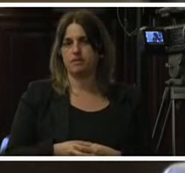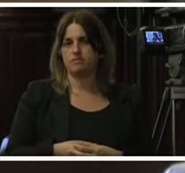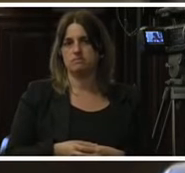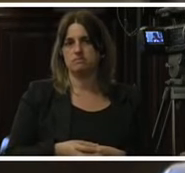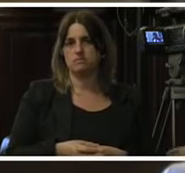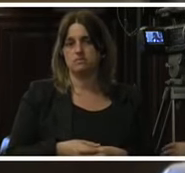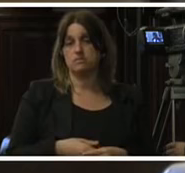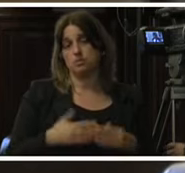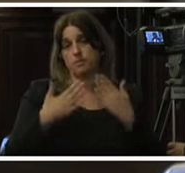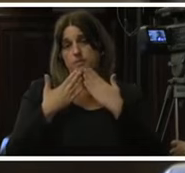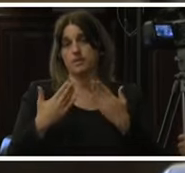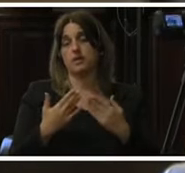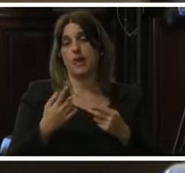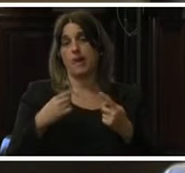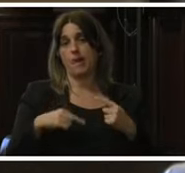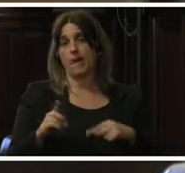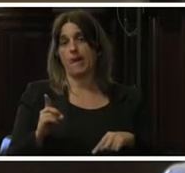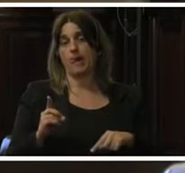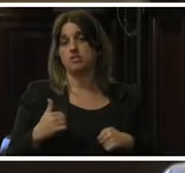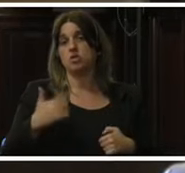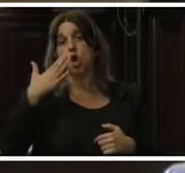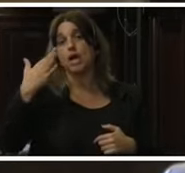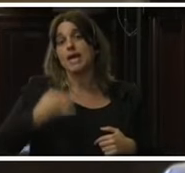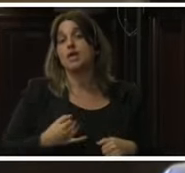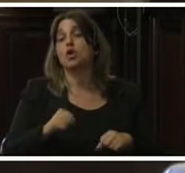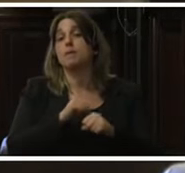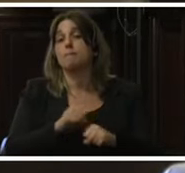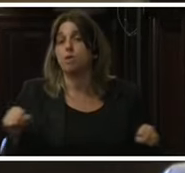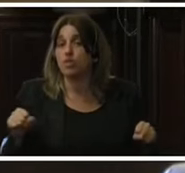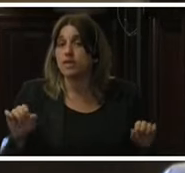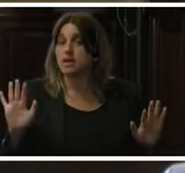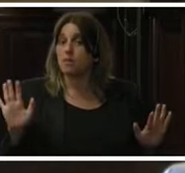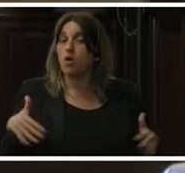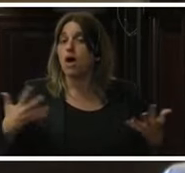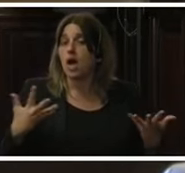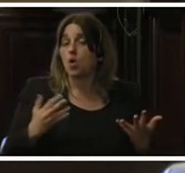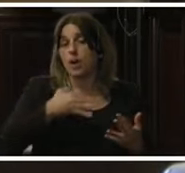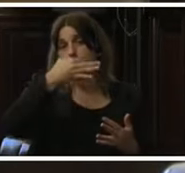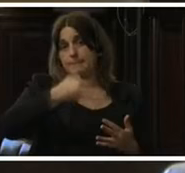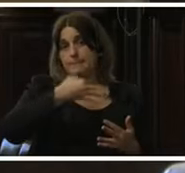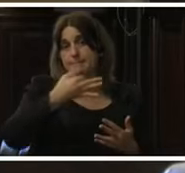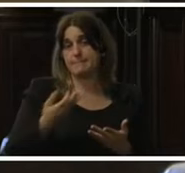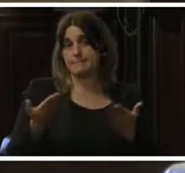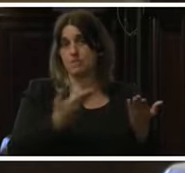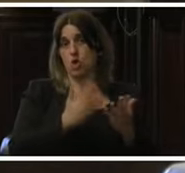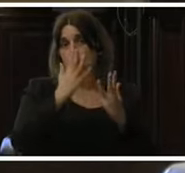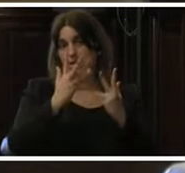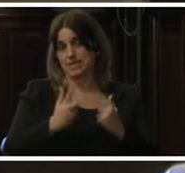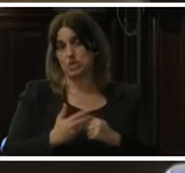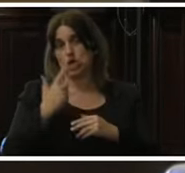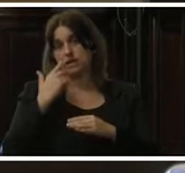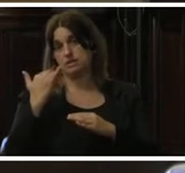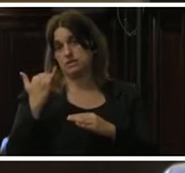à dengue creio que poderíamos é da palavra as organizações